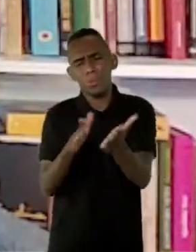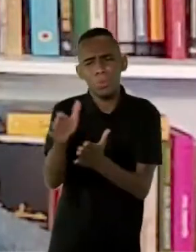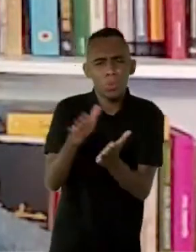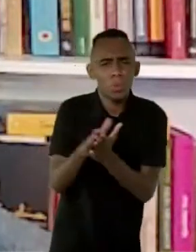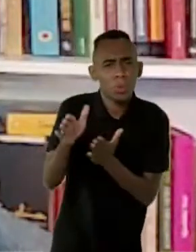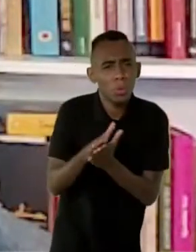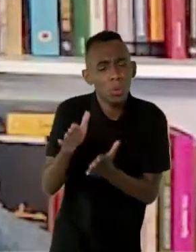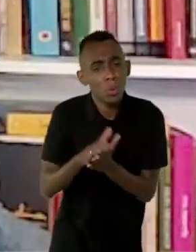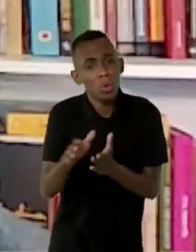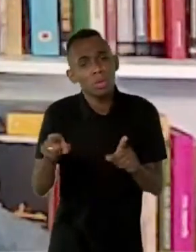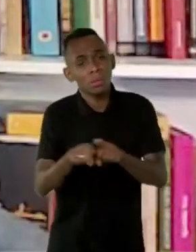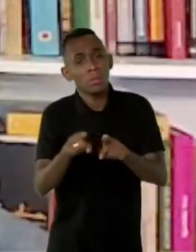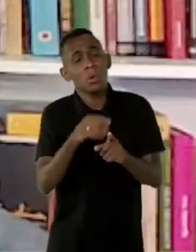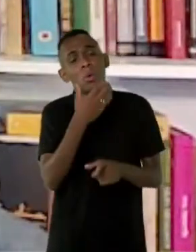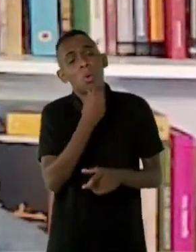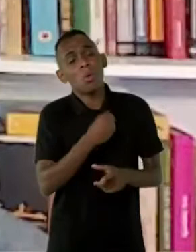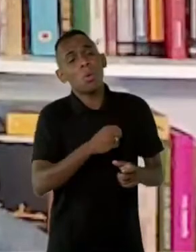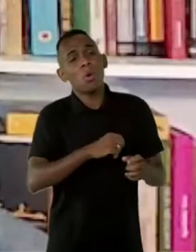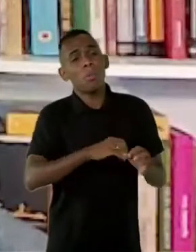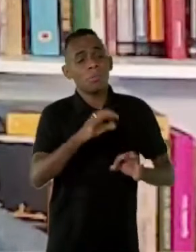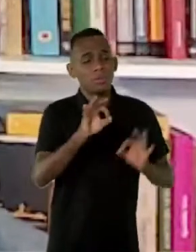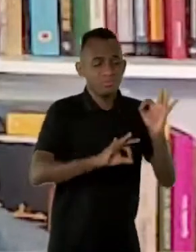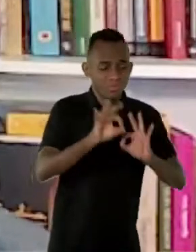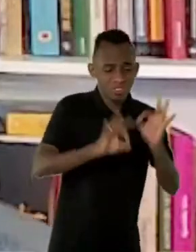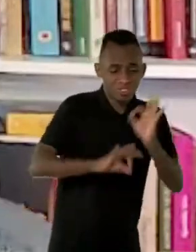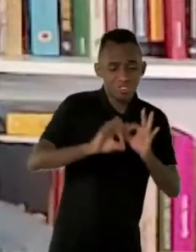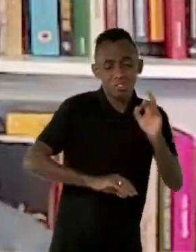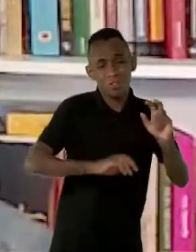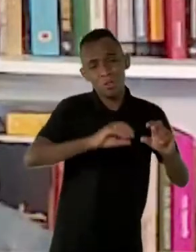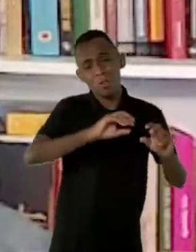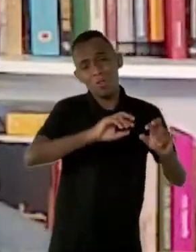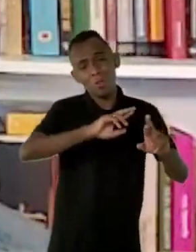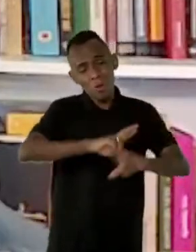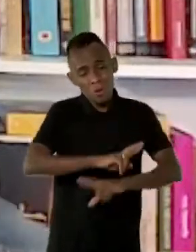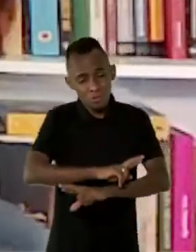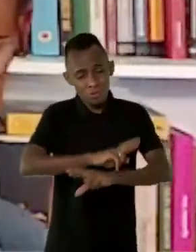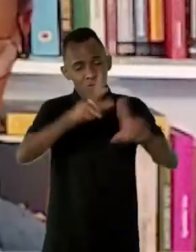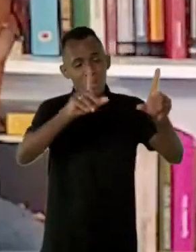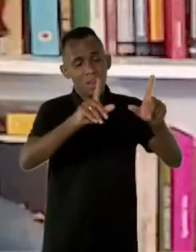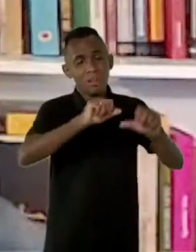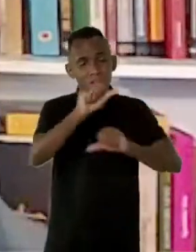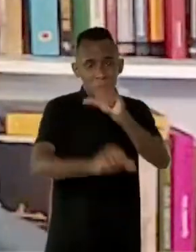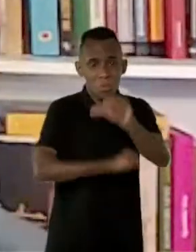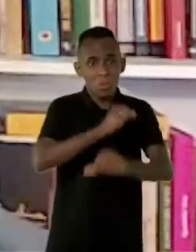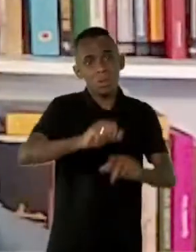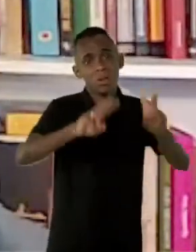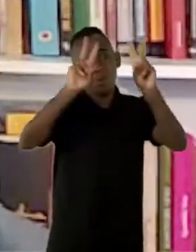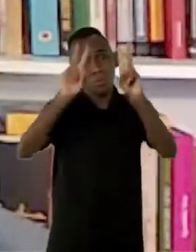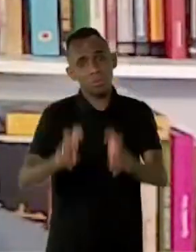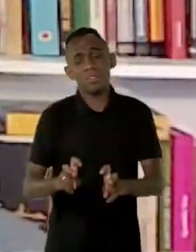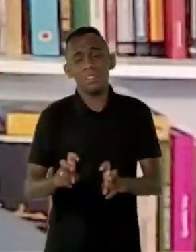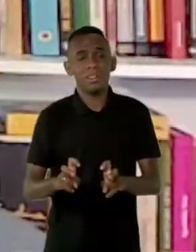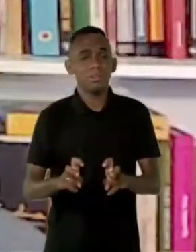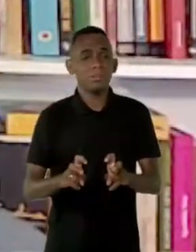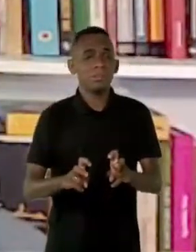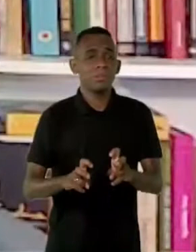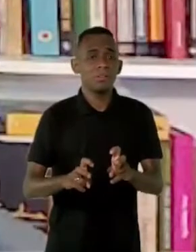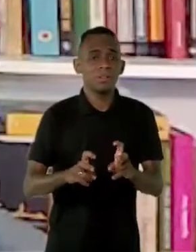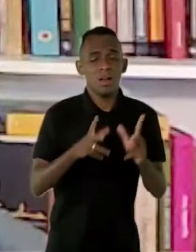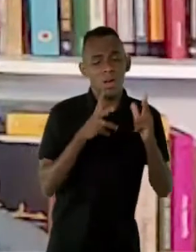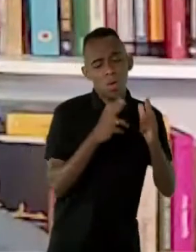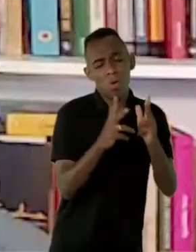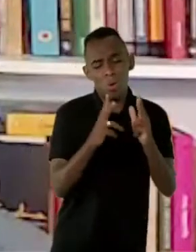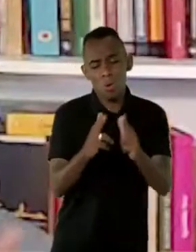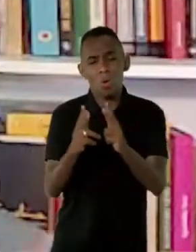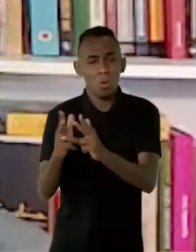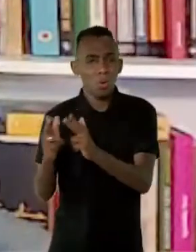Os editores resolveram mudar o título do livro, que era A Felizarda, para Pedaço da Fome. Cortaram trechos do livro,